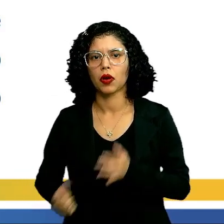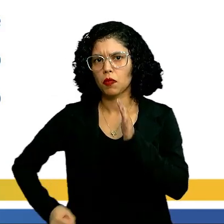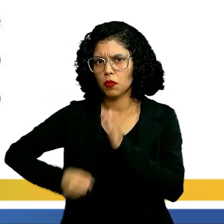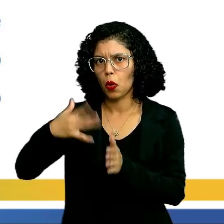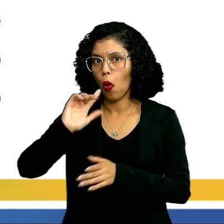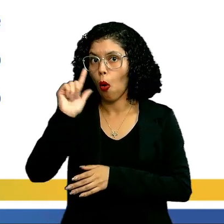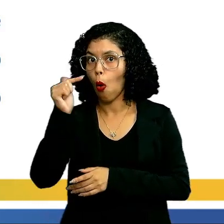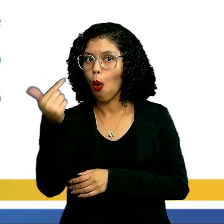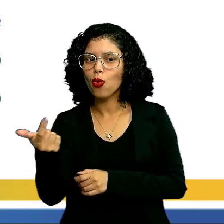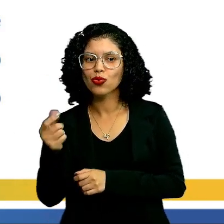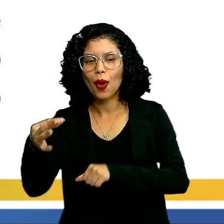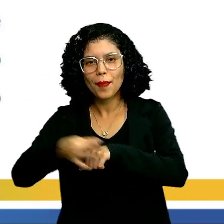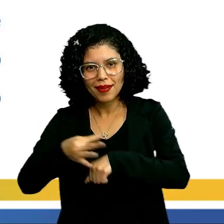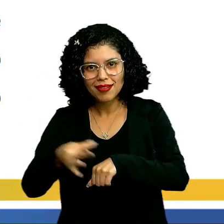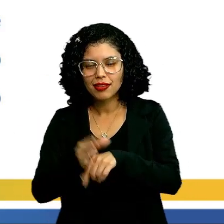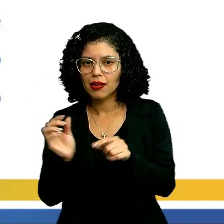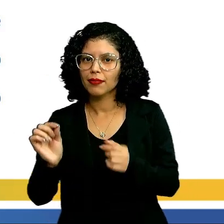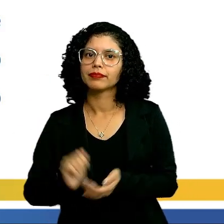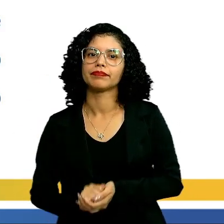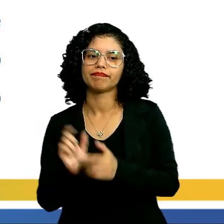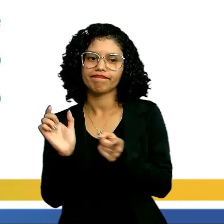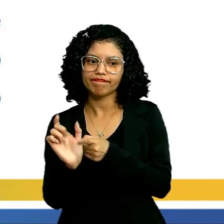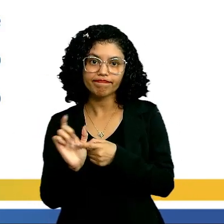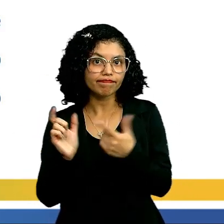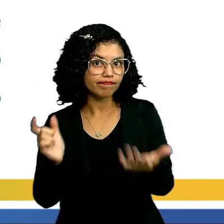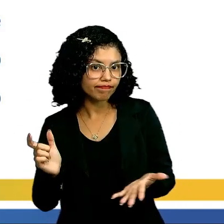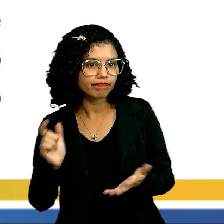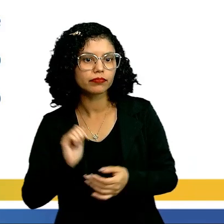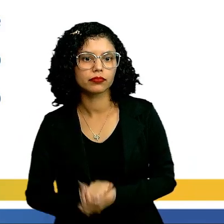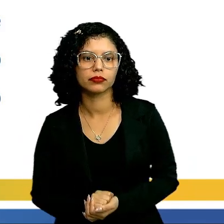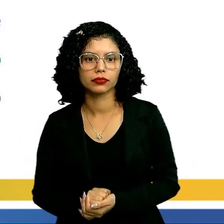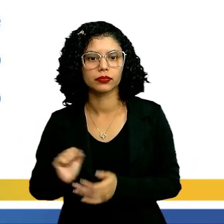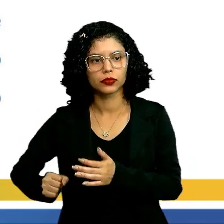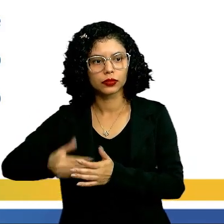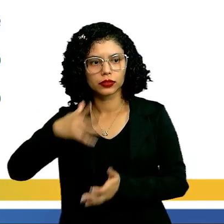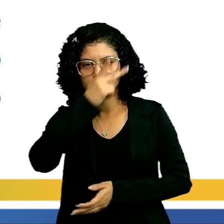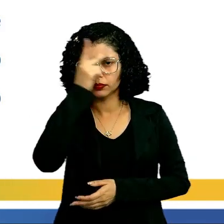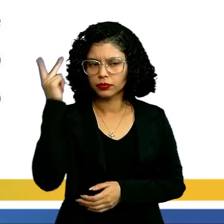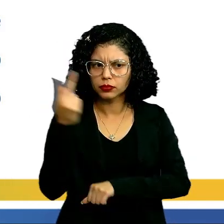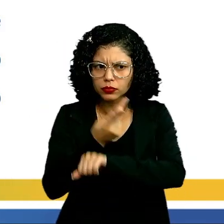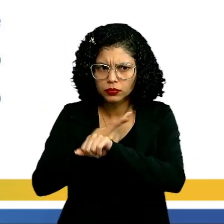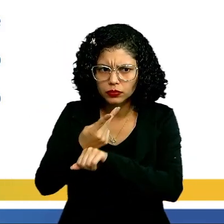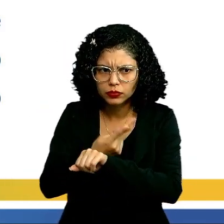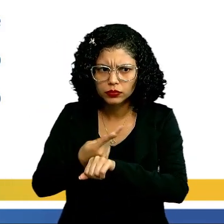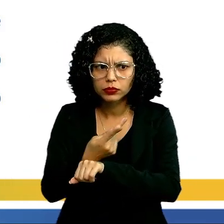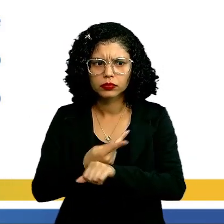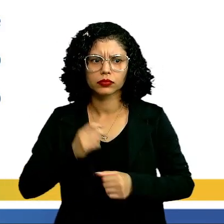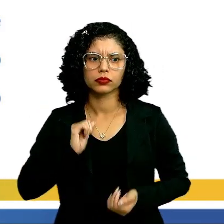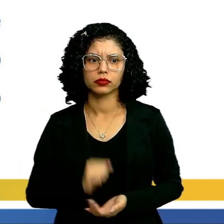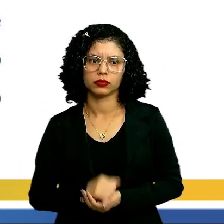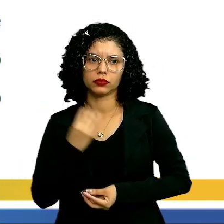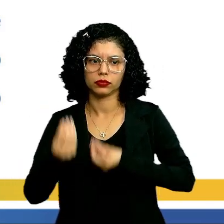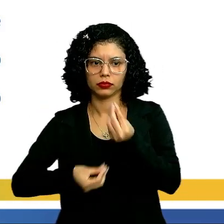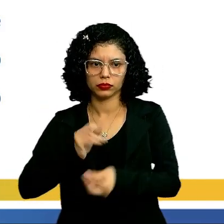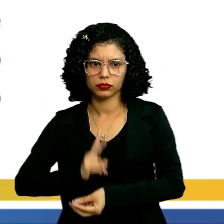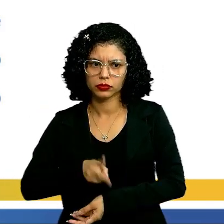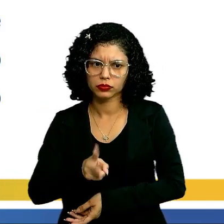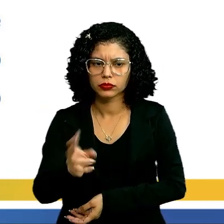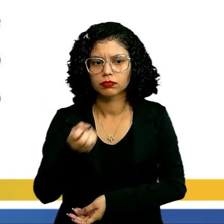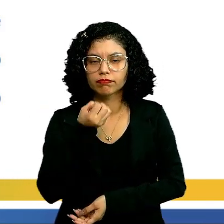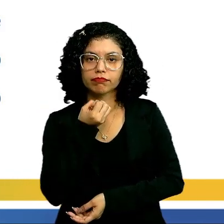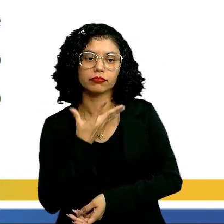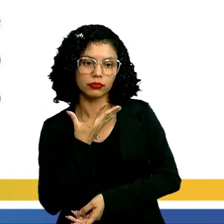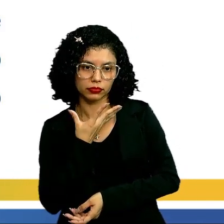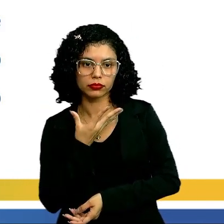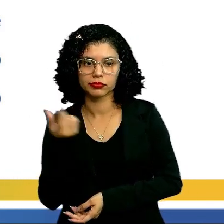que, olha outra locução aí, gente, de modo que muitas pessoas têm procurado